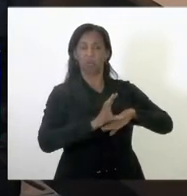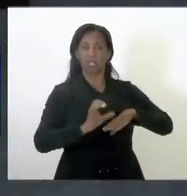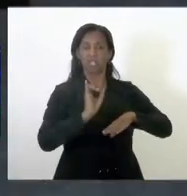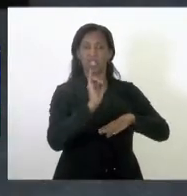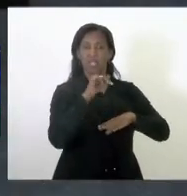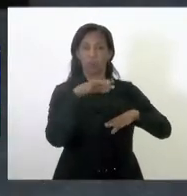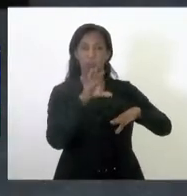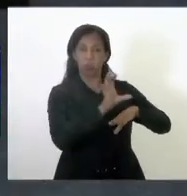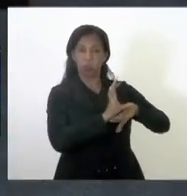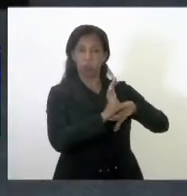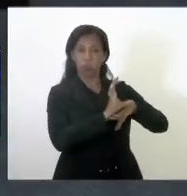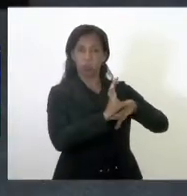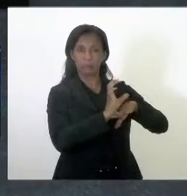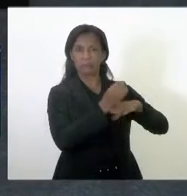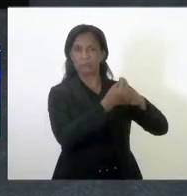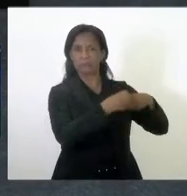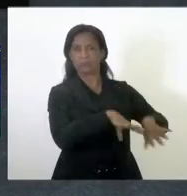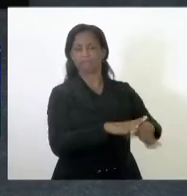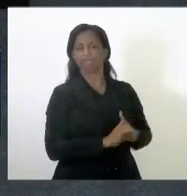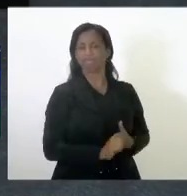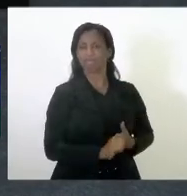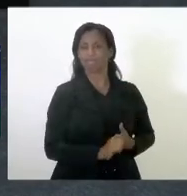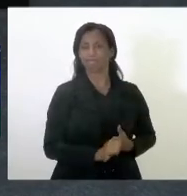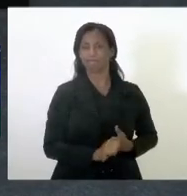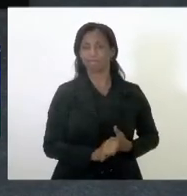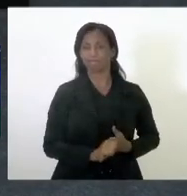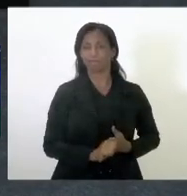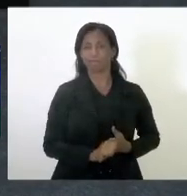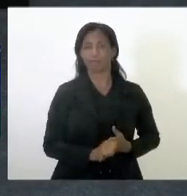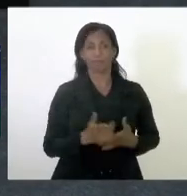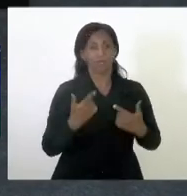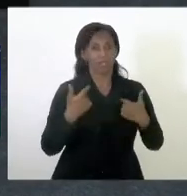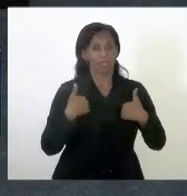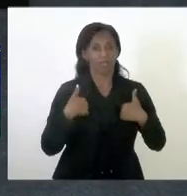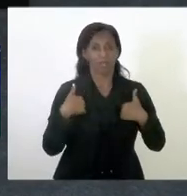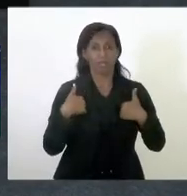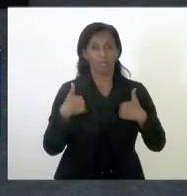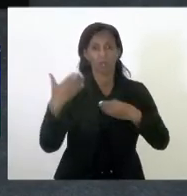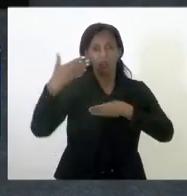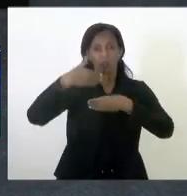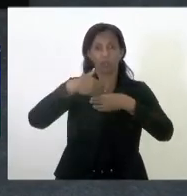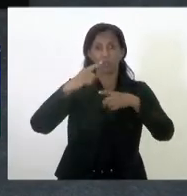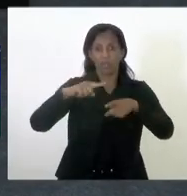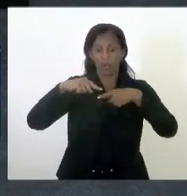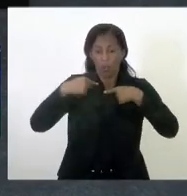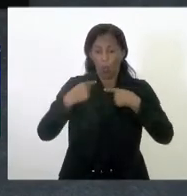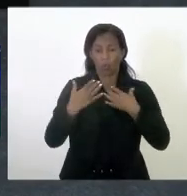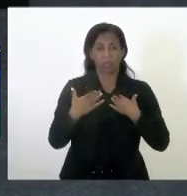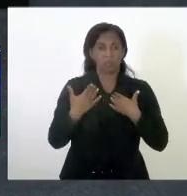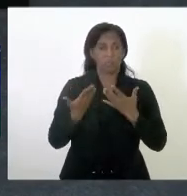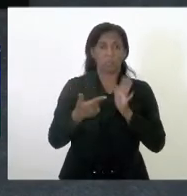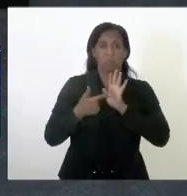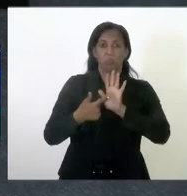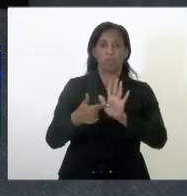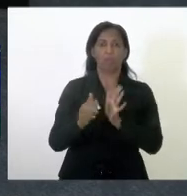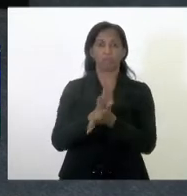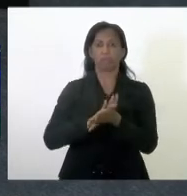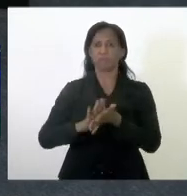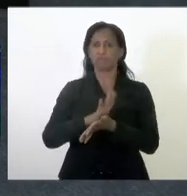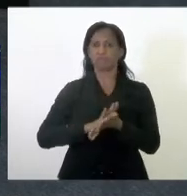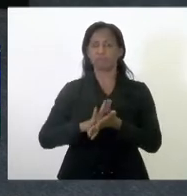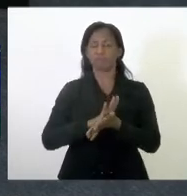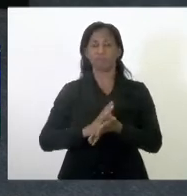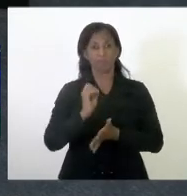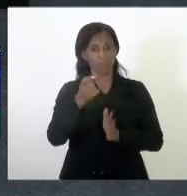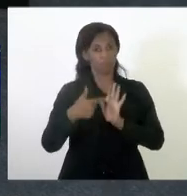outro parlamentar, farei o mesmo. E eu não votarei contra mim mesmo, porque eu não apresentarei. Simplesmente, porque se eu apresentar,